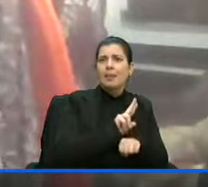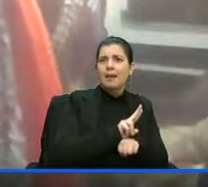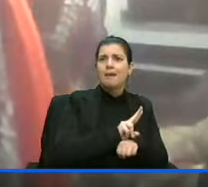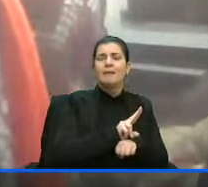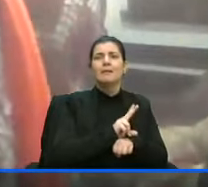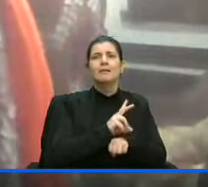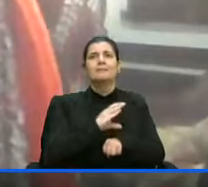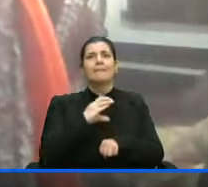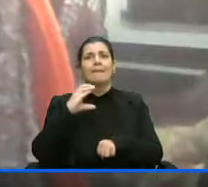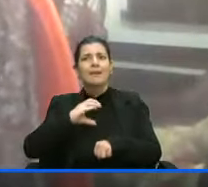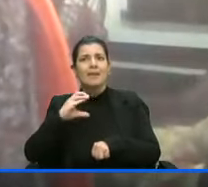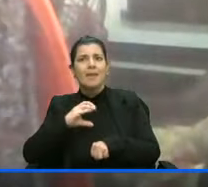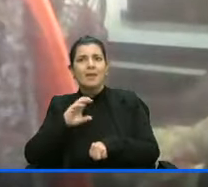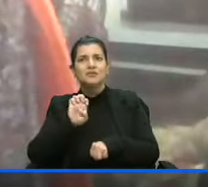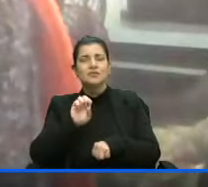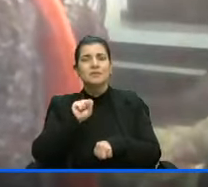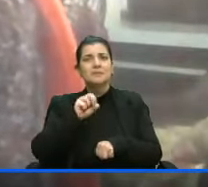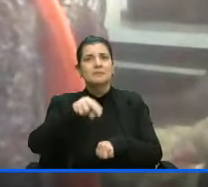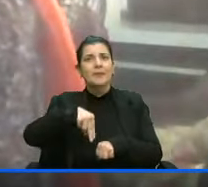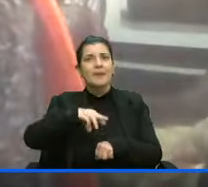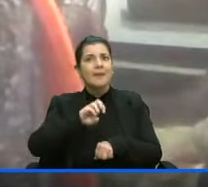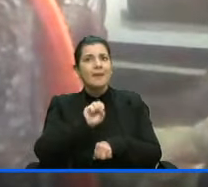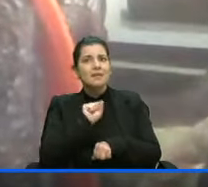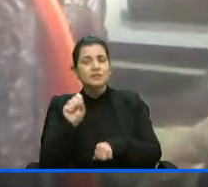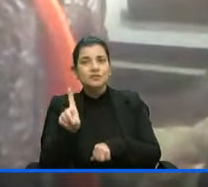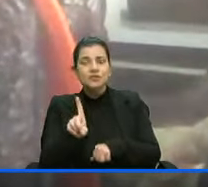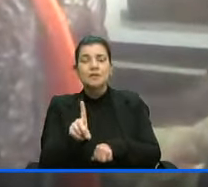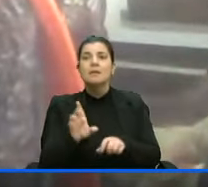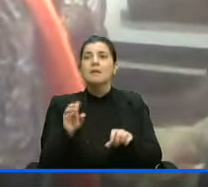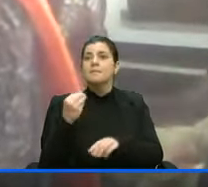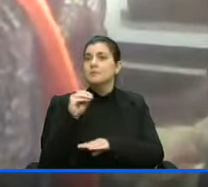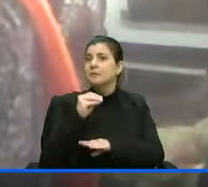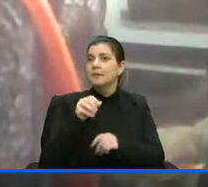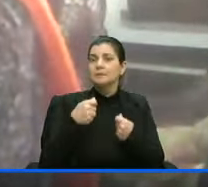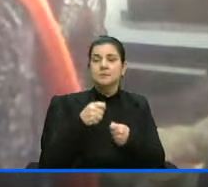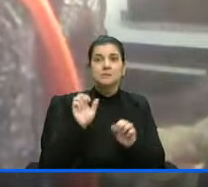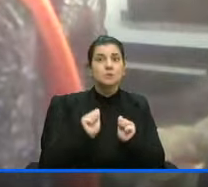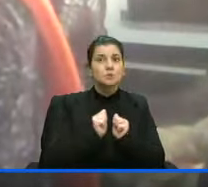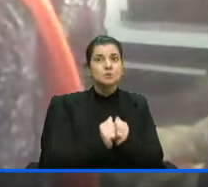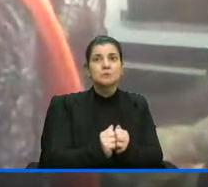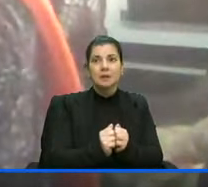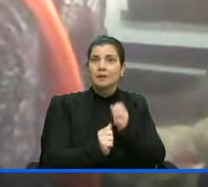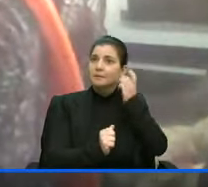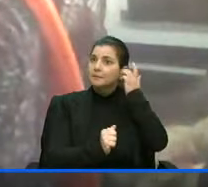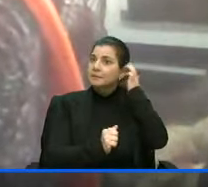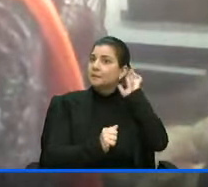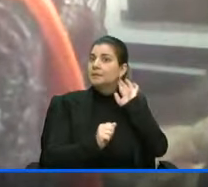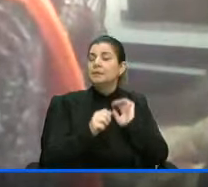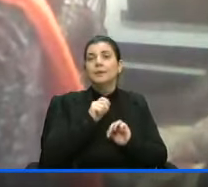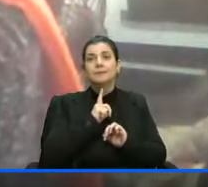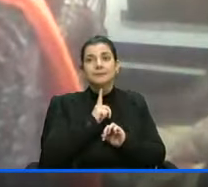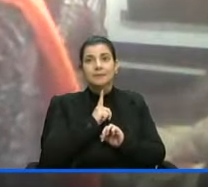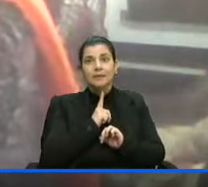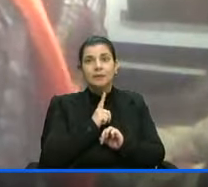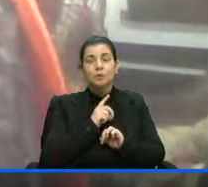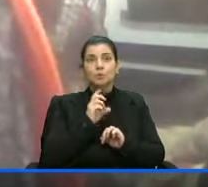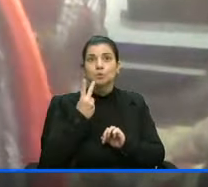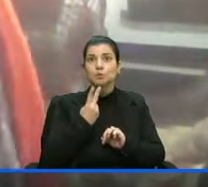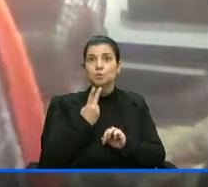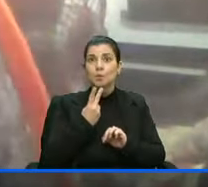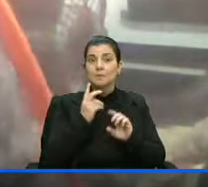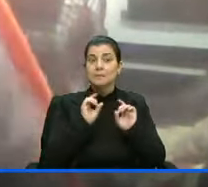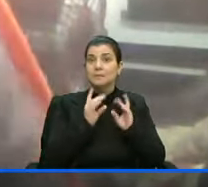Defensoria, não sei, nós temos que juntar isso, Porto Alegre tem que juntar isso, né? E eu ainda tenho duas demandas bem específicas,